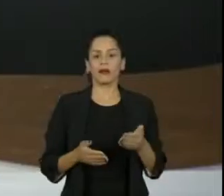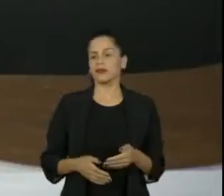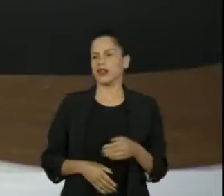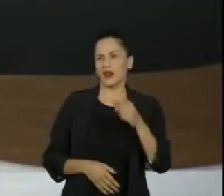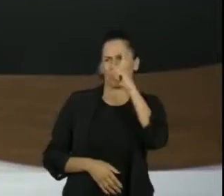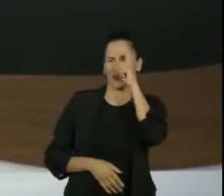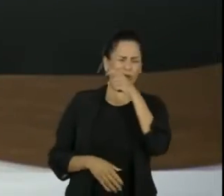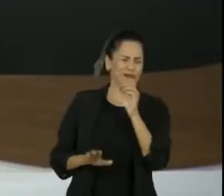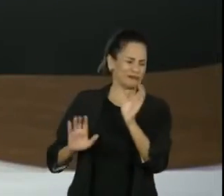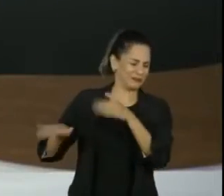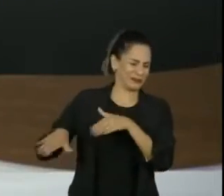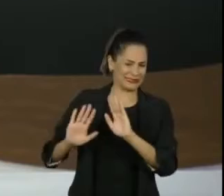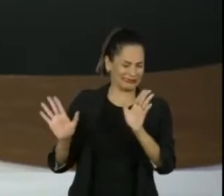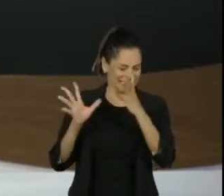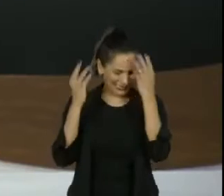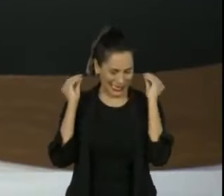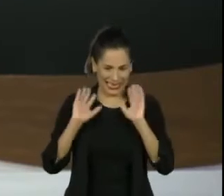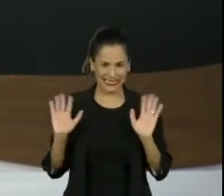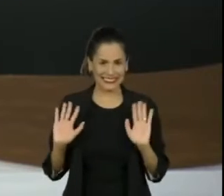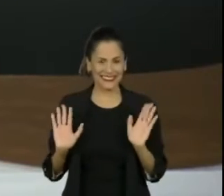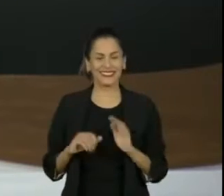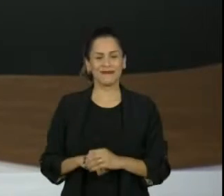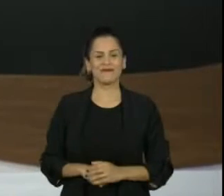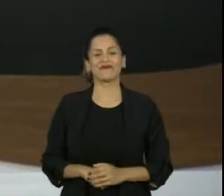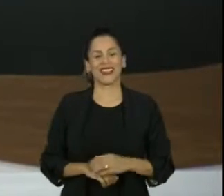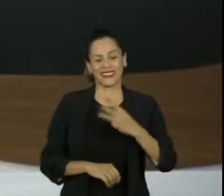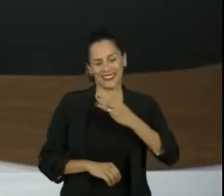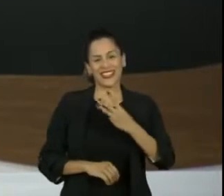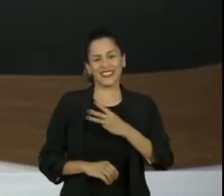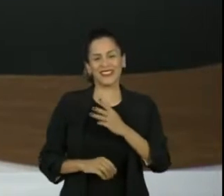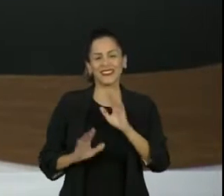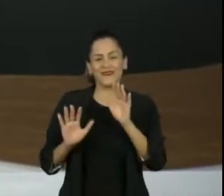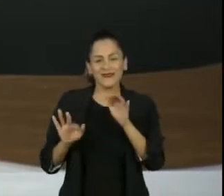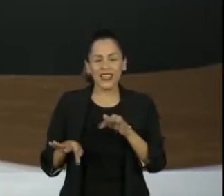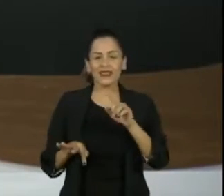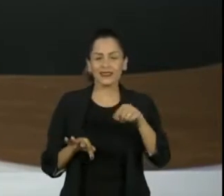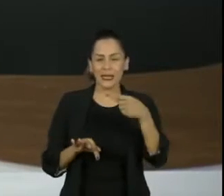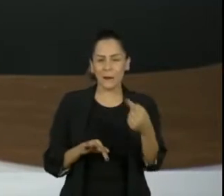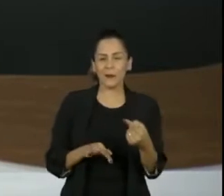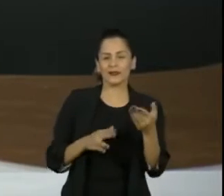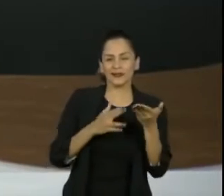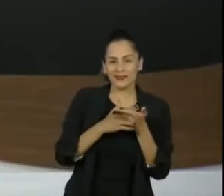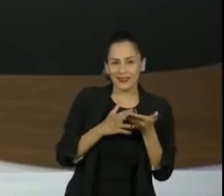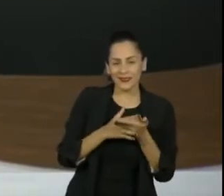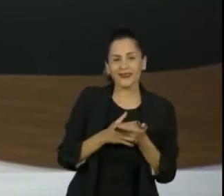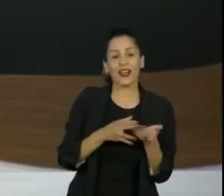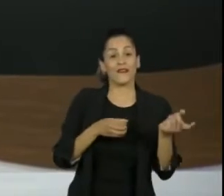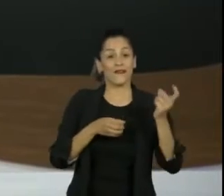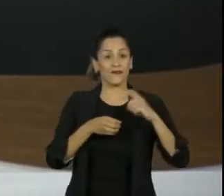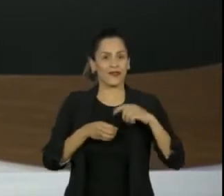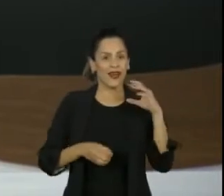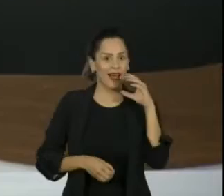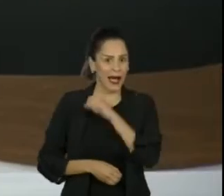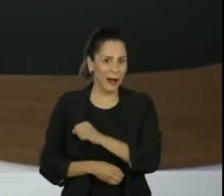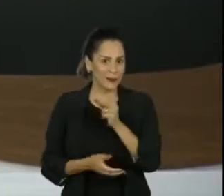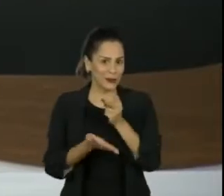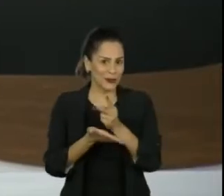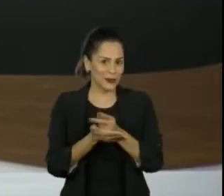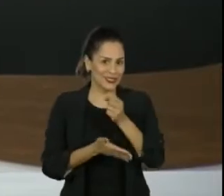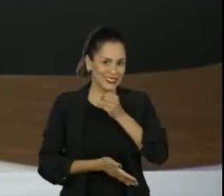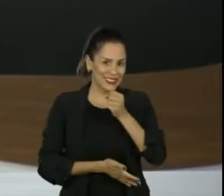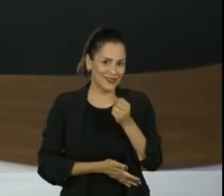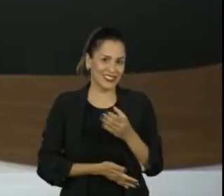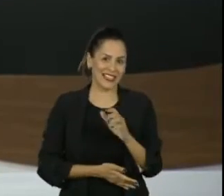não. Tá bom, então a gente está fechando o nosso terceiro bloco, vai para mais um ligeiro intervalo e volta já já com a continuação da entrevista